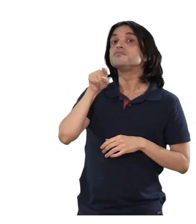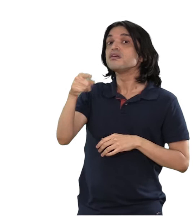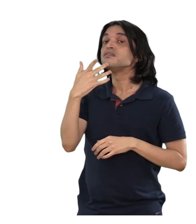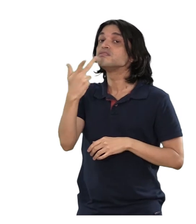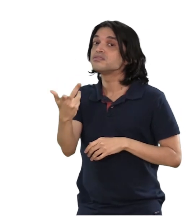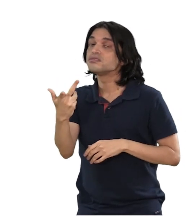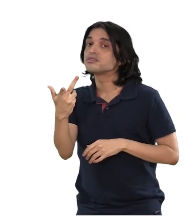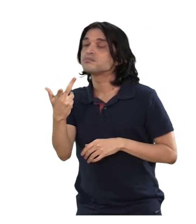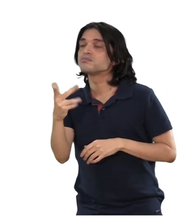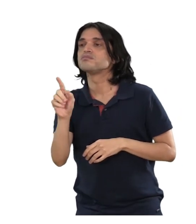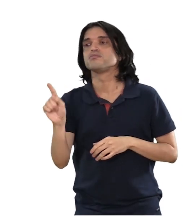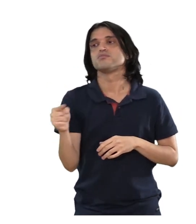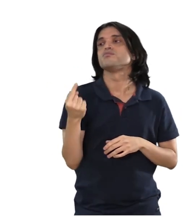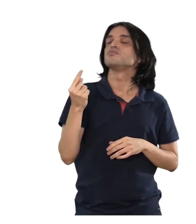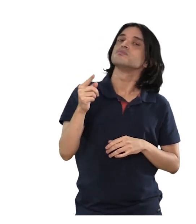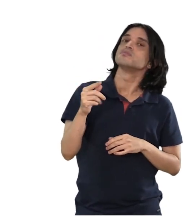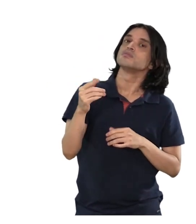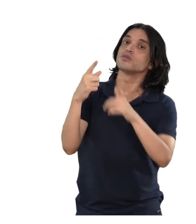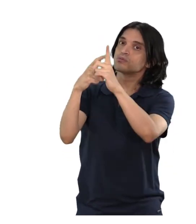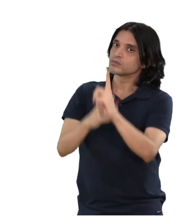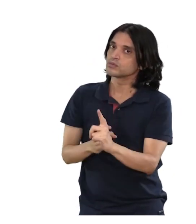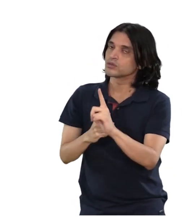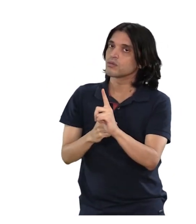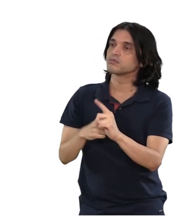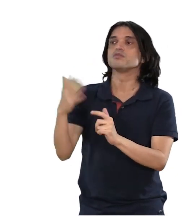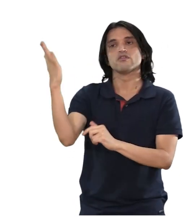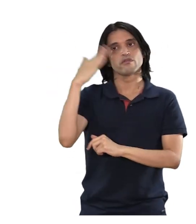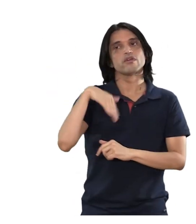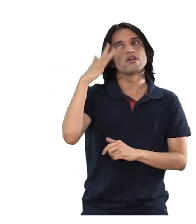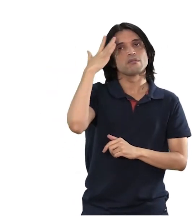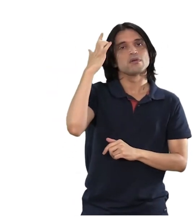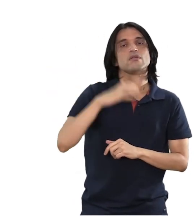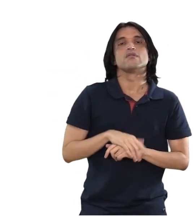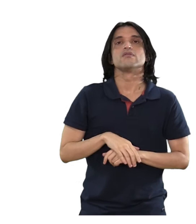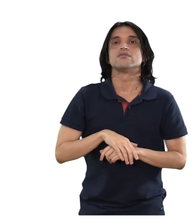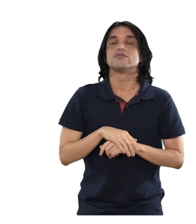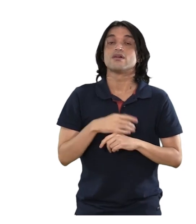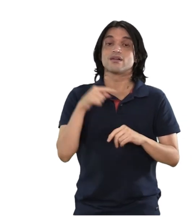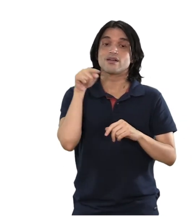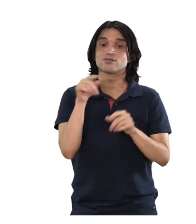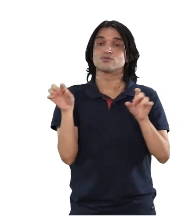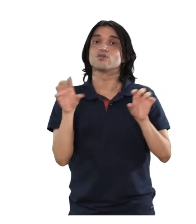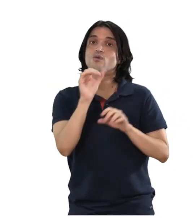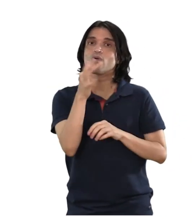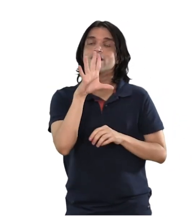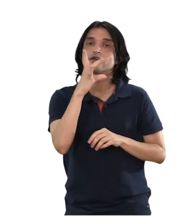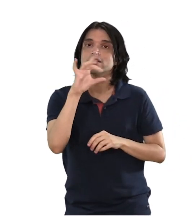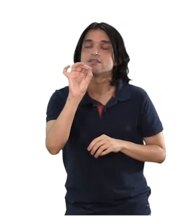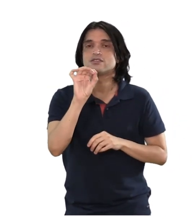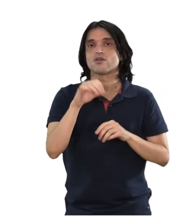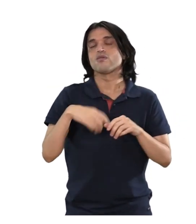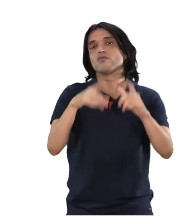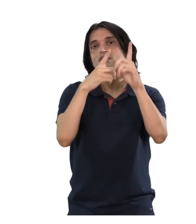subordinadas são classificadas em adverbiais, adjetivas e substantivas. Vamos ver alguns exemplos. As